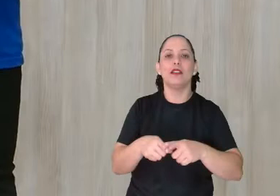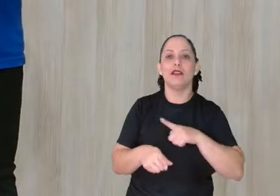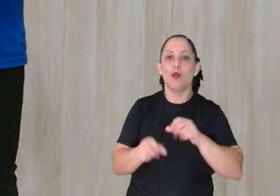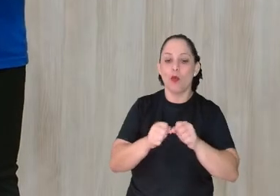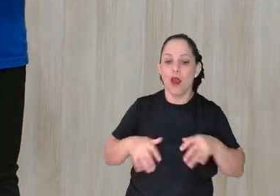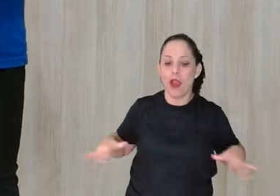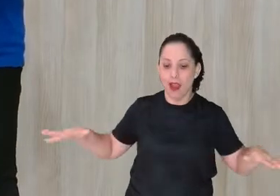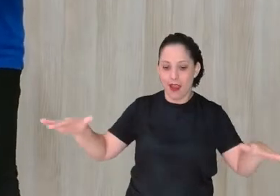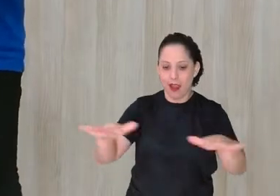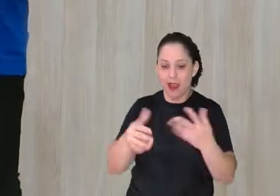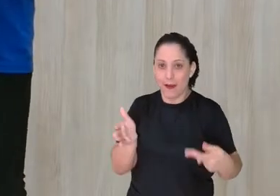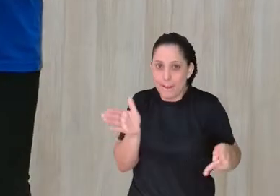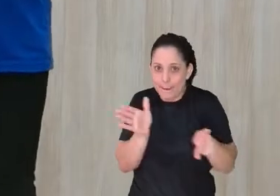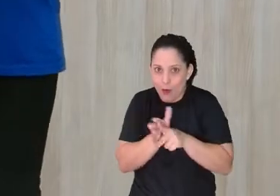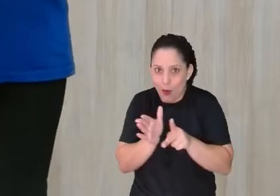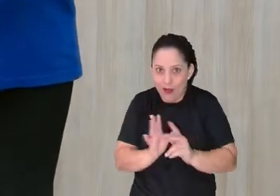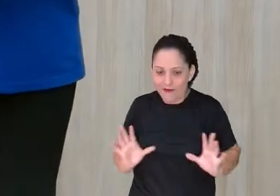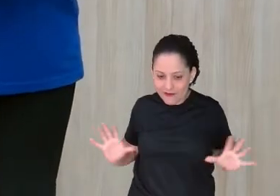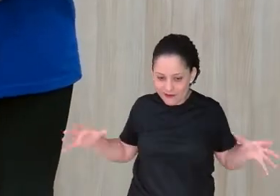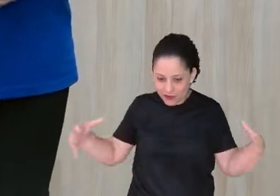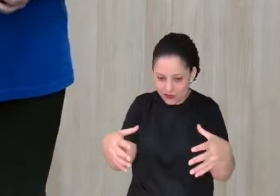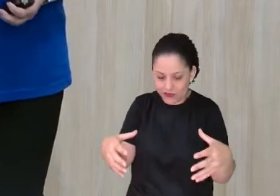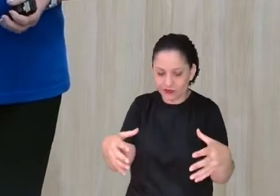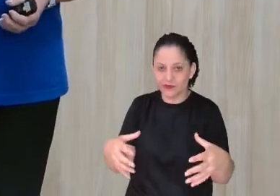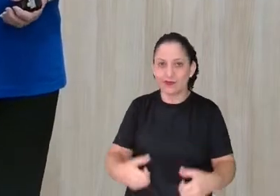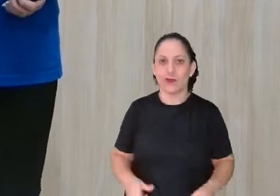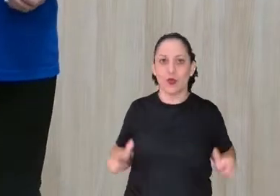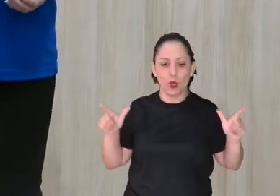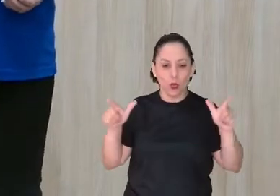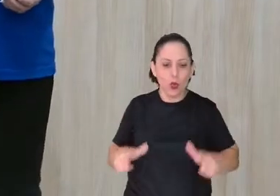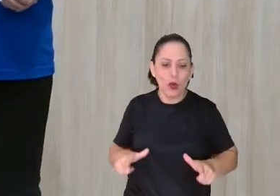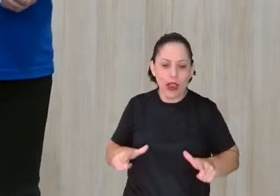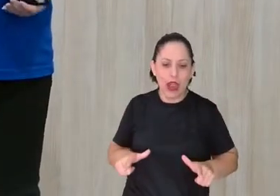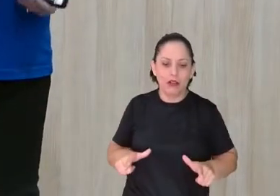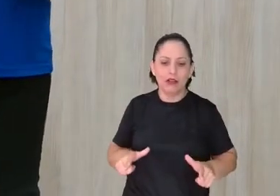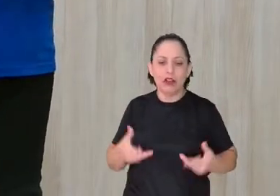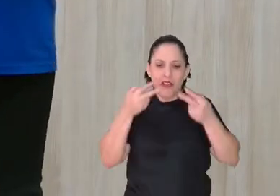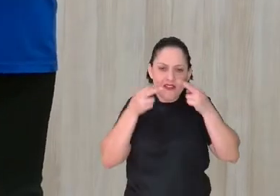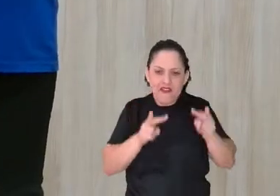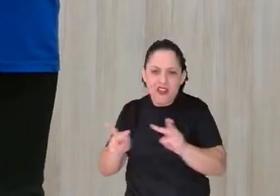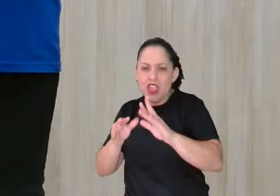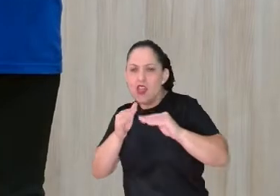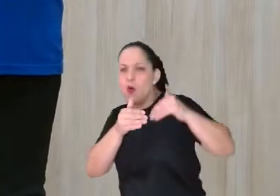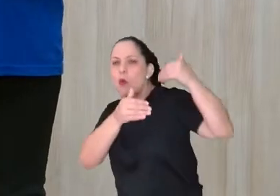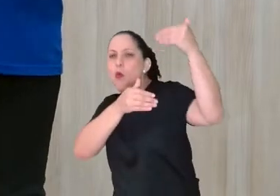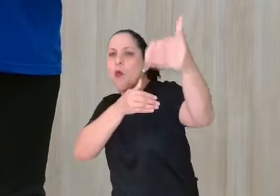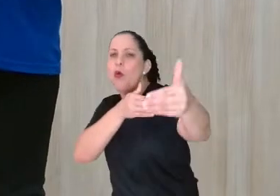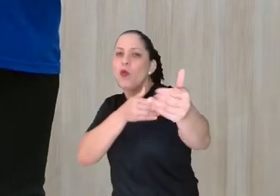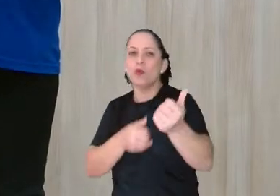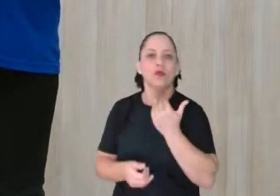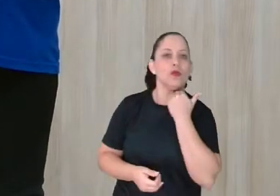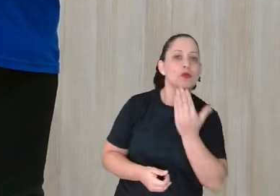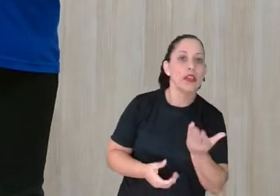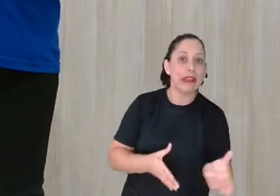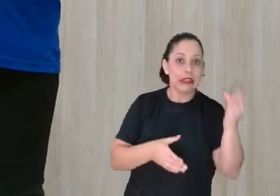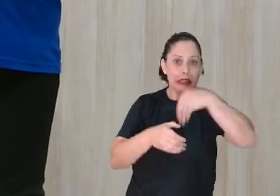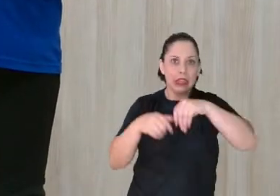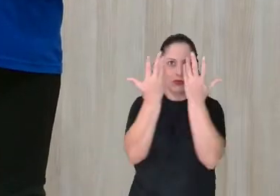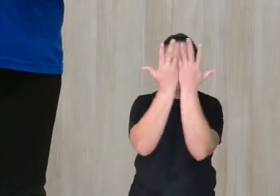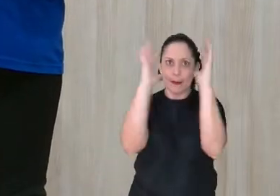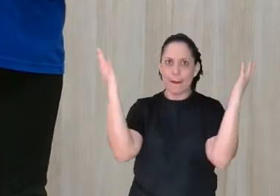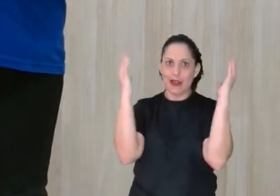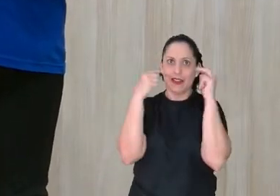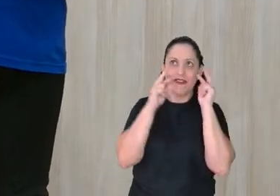mata fechada. Se nós estivermos em um ponto, a gente não consegue ver o outro lado. Se estivermos dentro da mata, a gente não consegue nem ver o